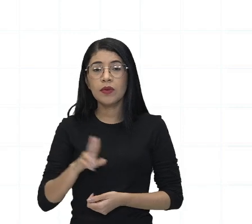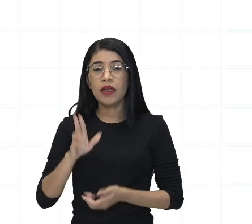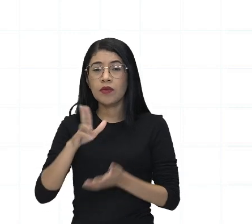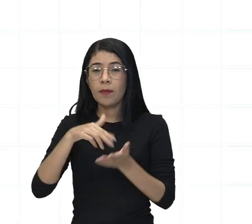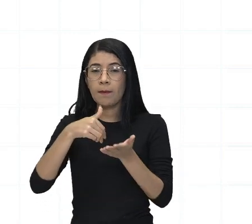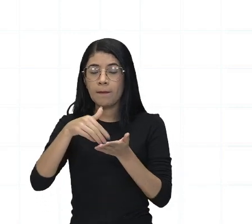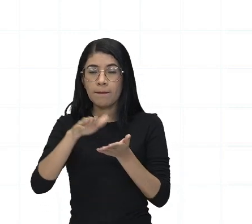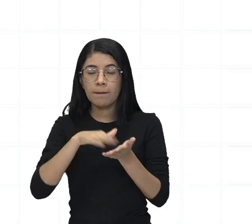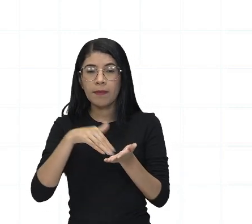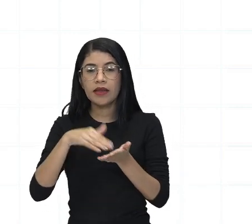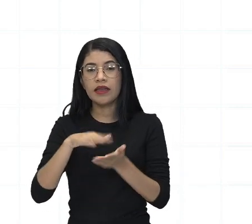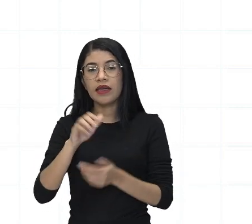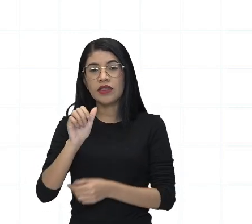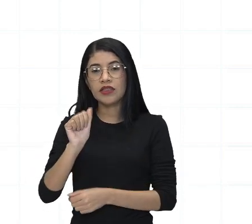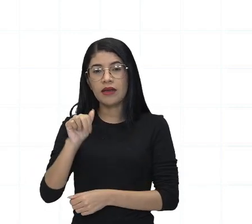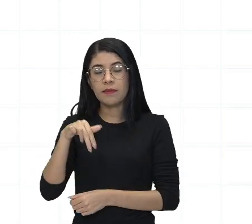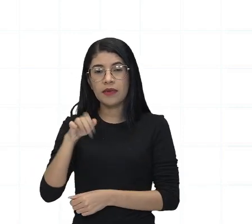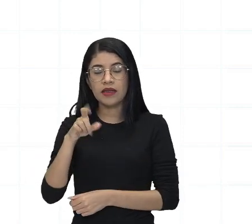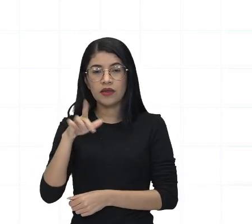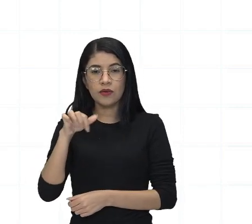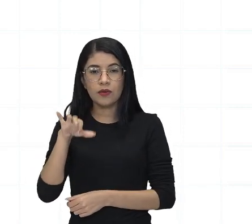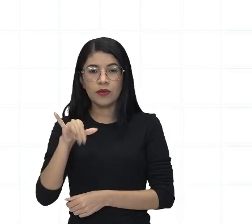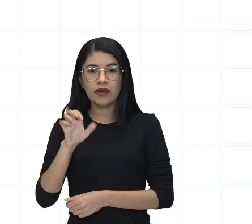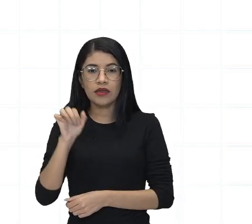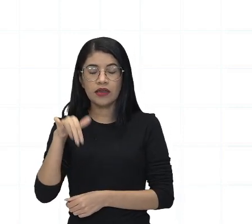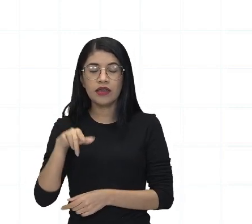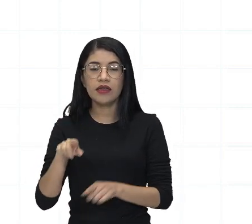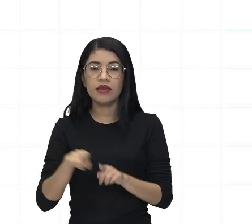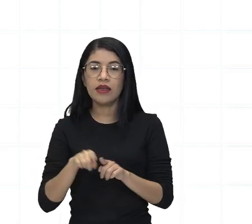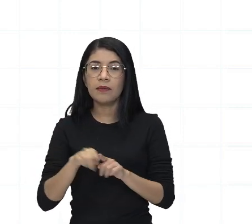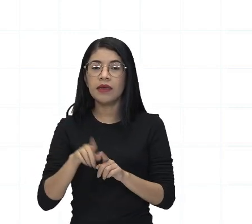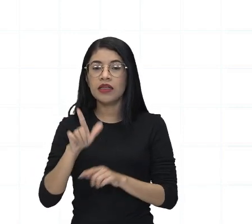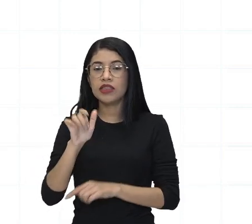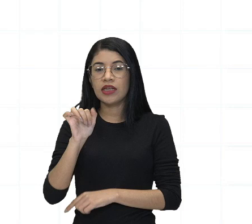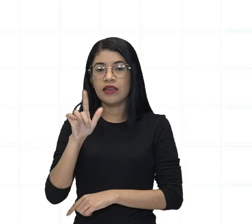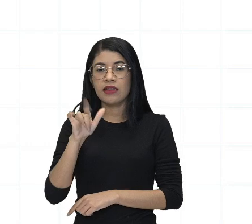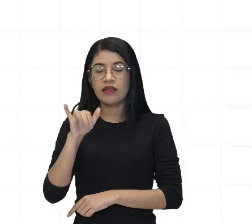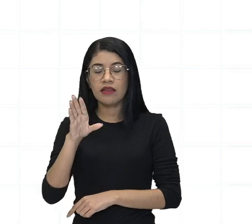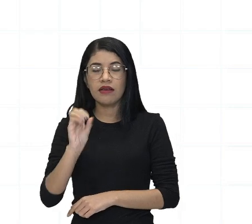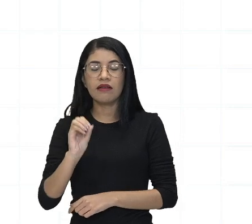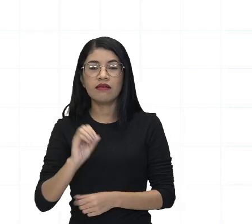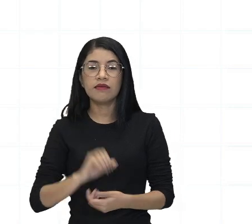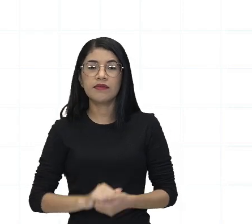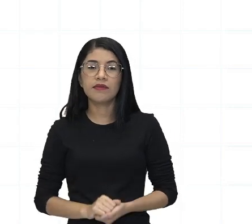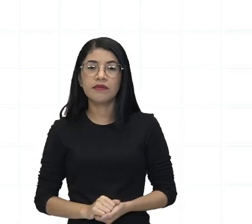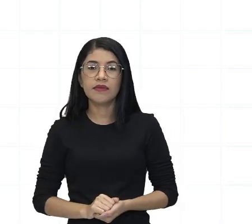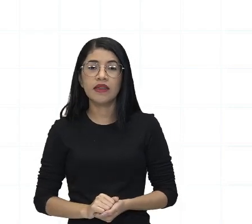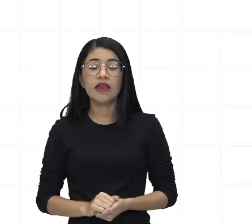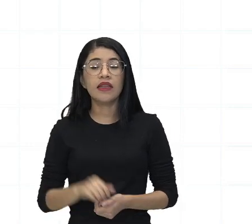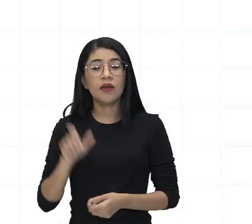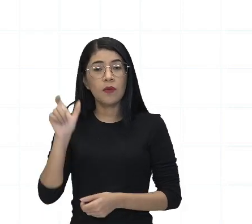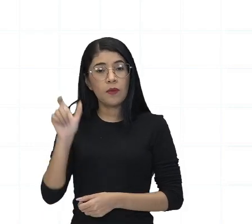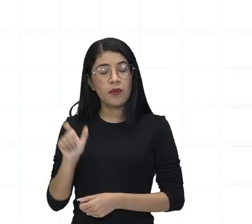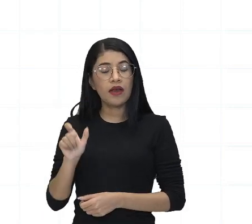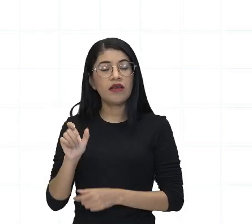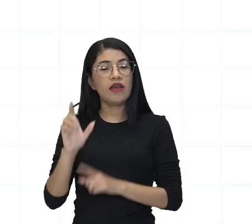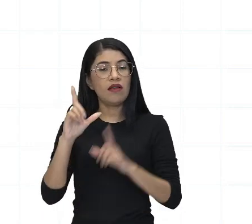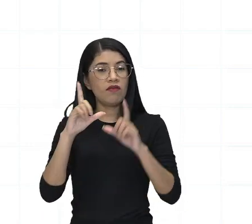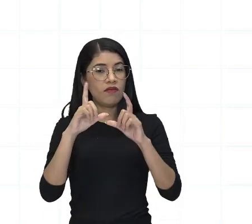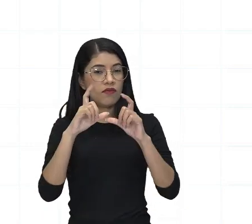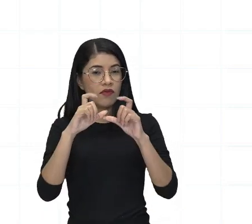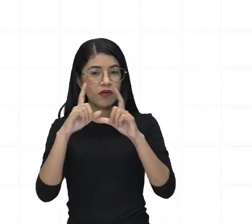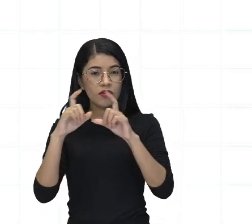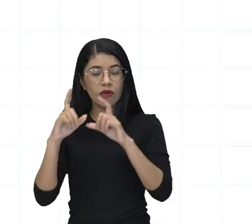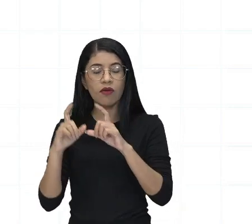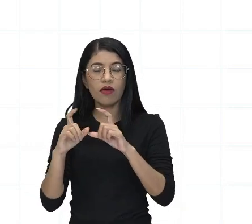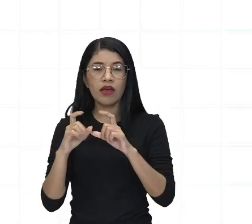amendoim e geleia como matéria-prima. Então, Vicky Muniz era um fotógrafo, então ele